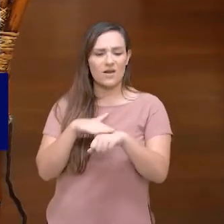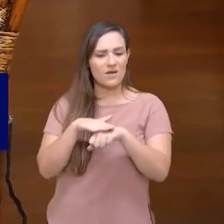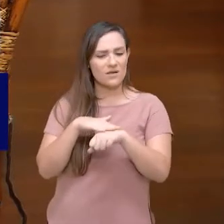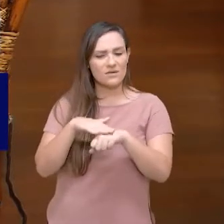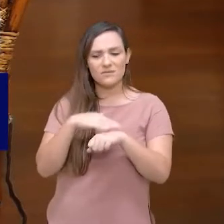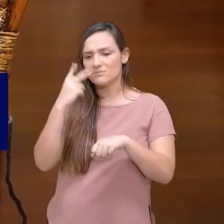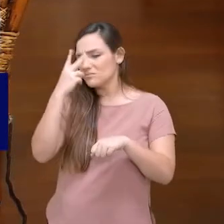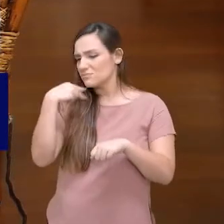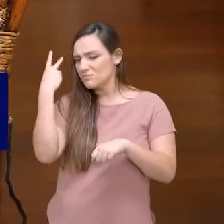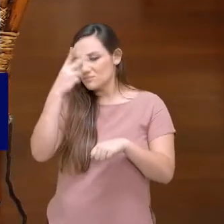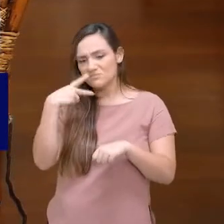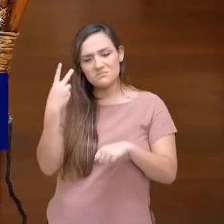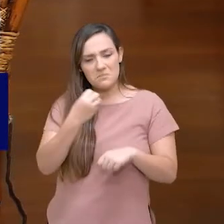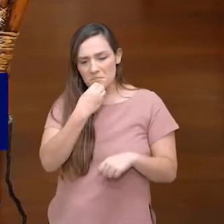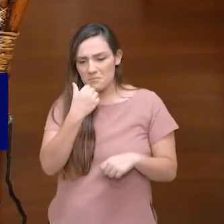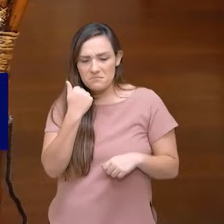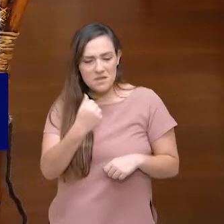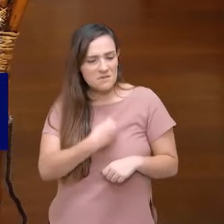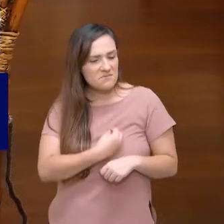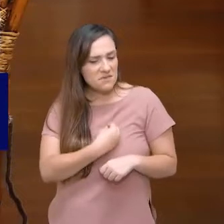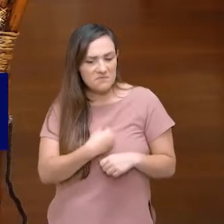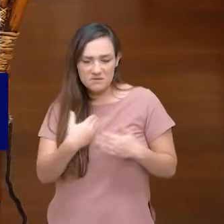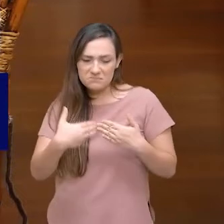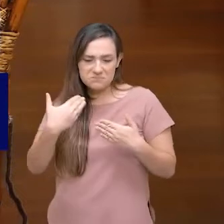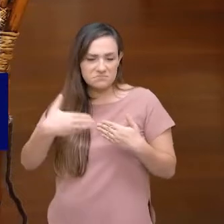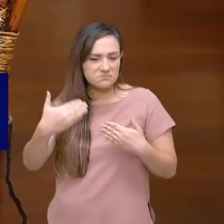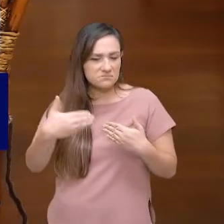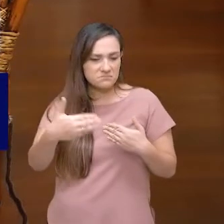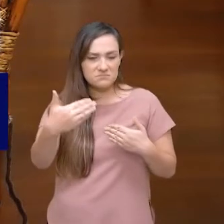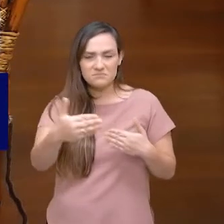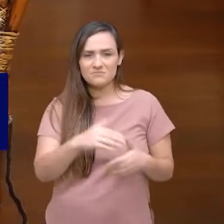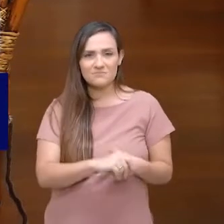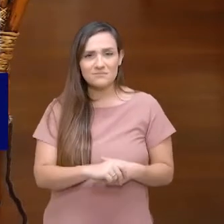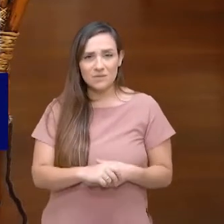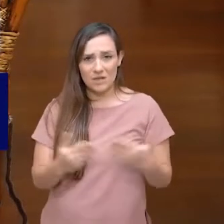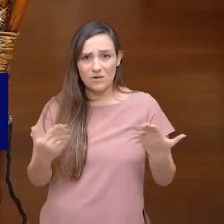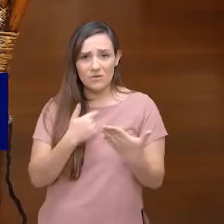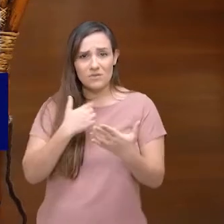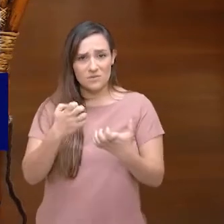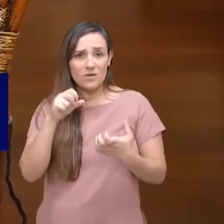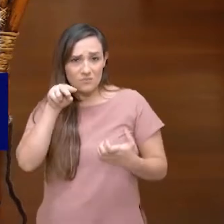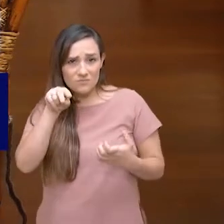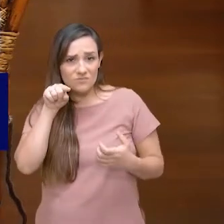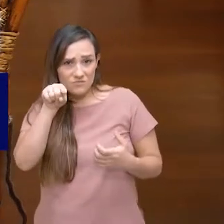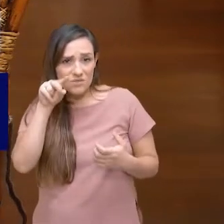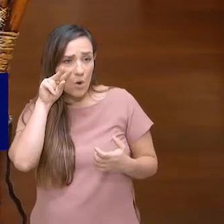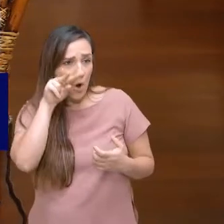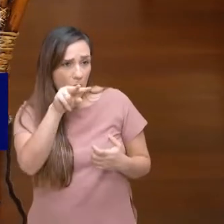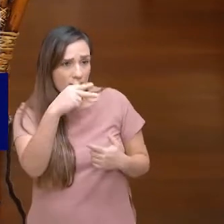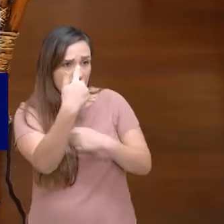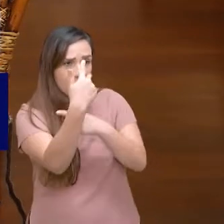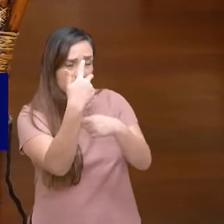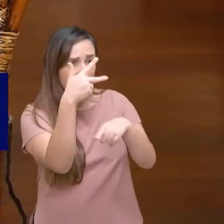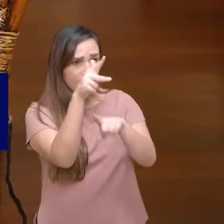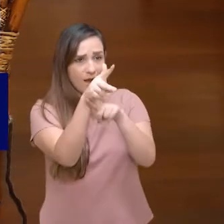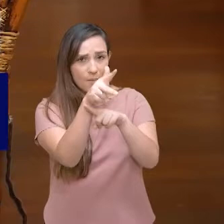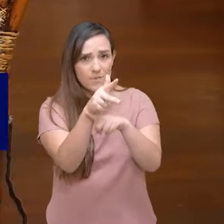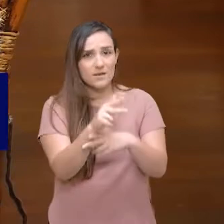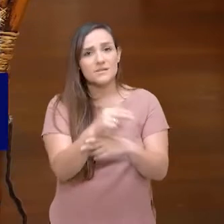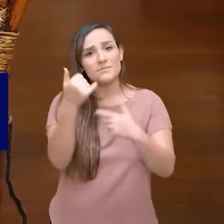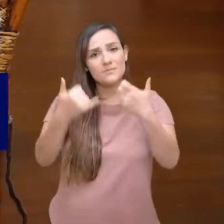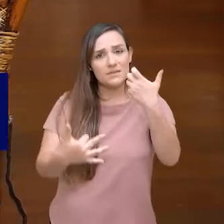mesma eloquência, vivacidade. Eu queria que o senhor pudesse, olhando para aquela câmera ali, dizer